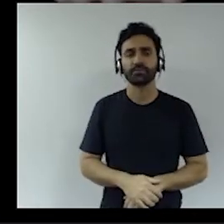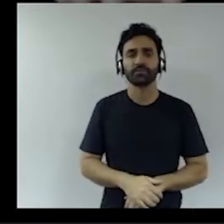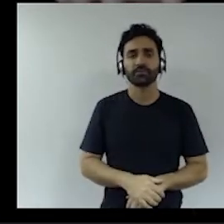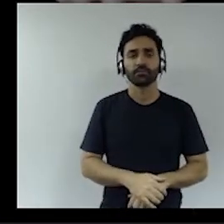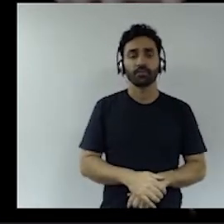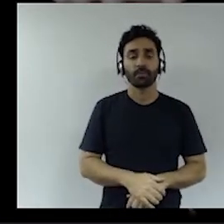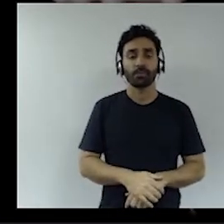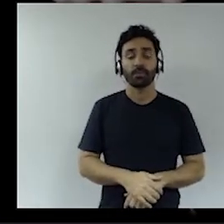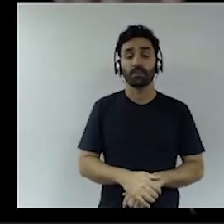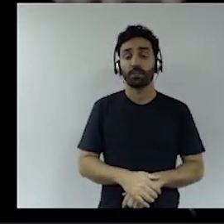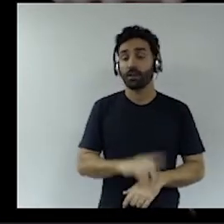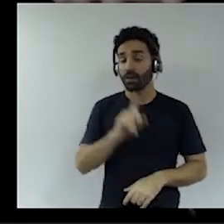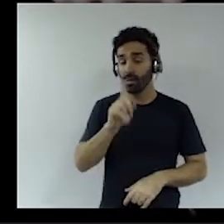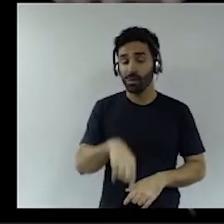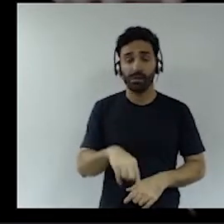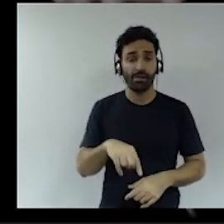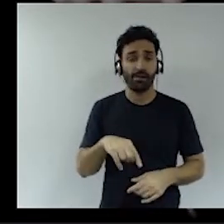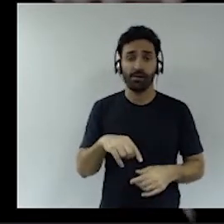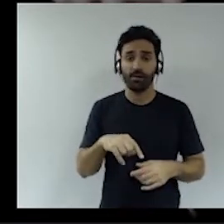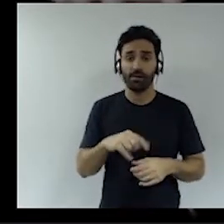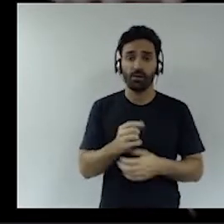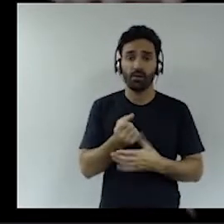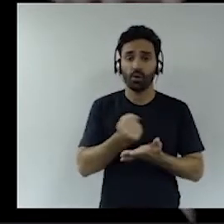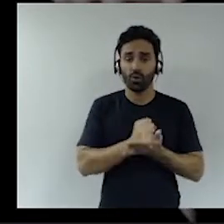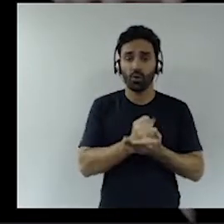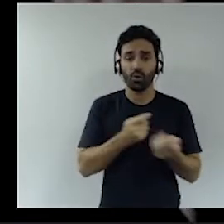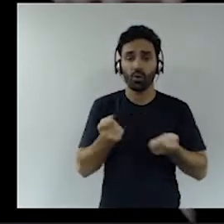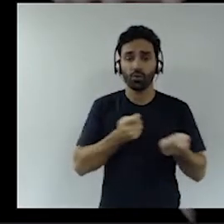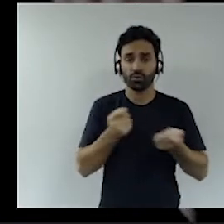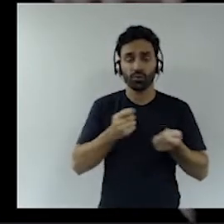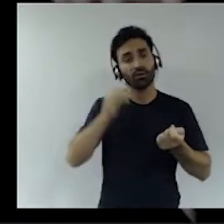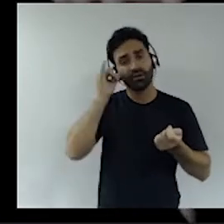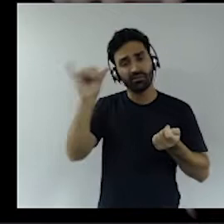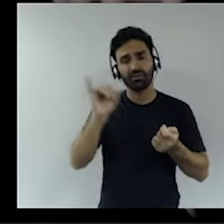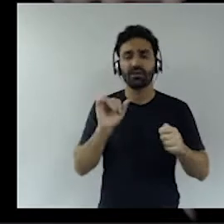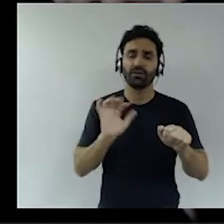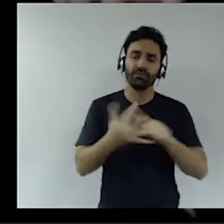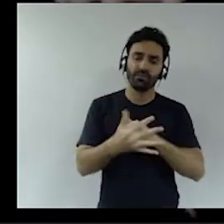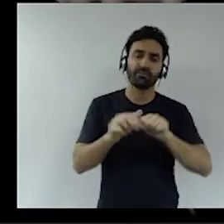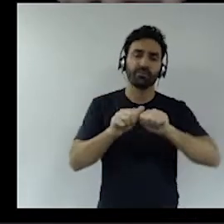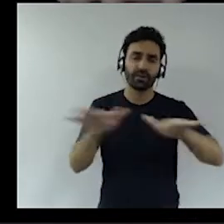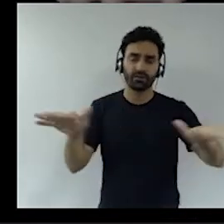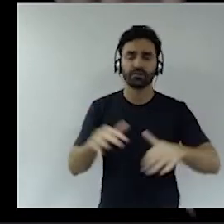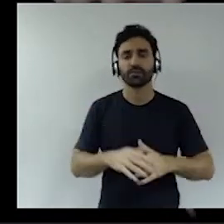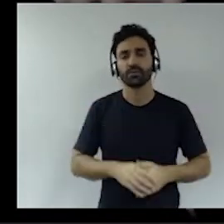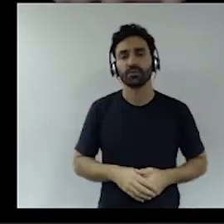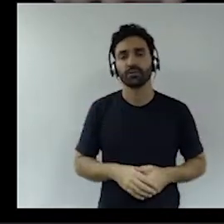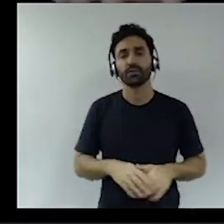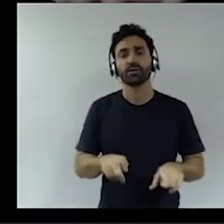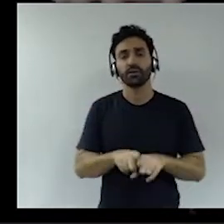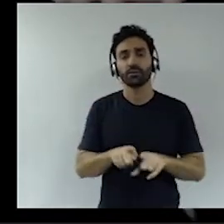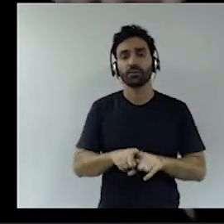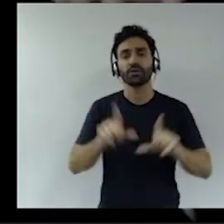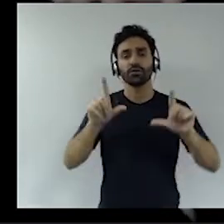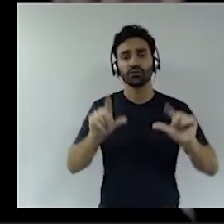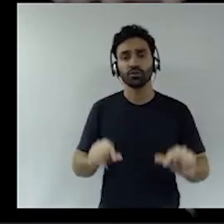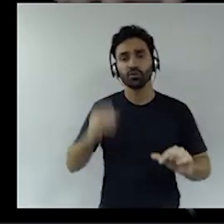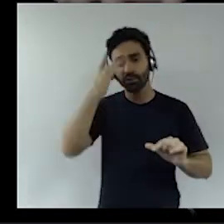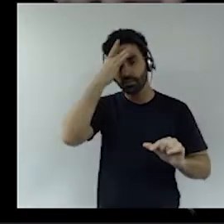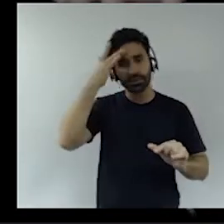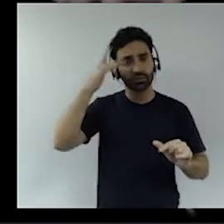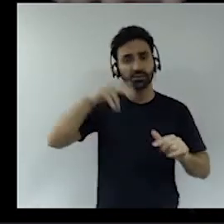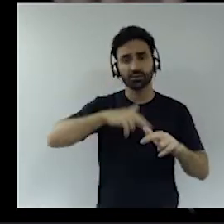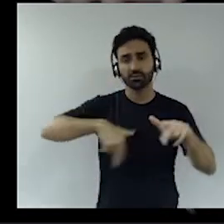como fundamento extrínseco à necessidade de controle de fatores de propagação do vírus, diminuição da circulação de